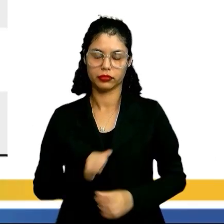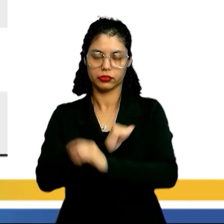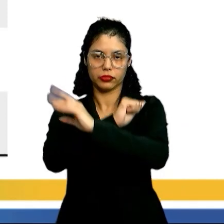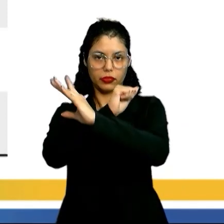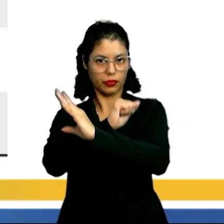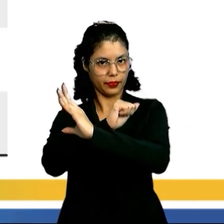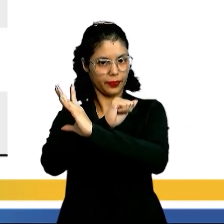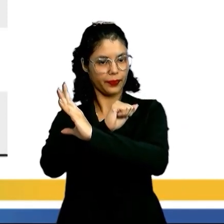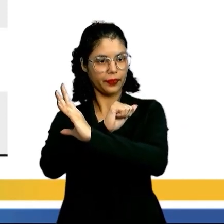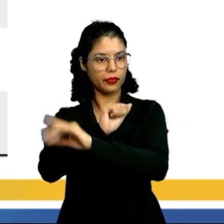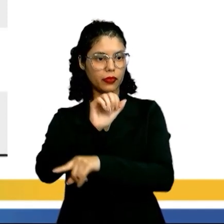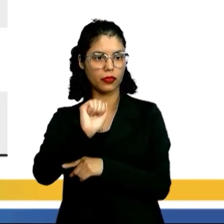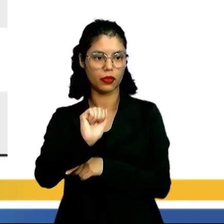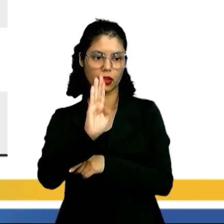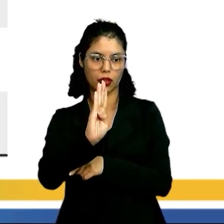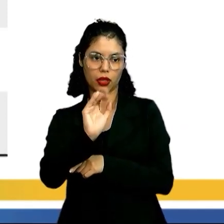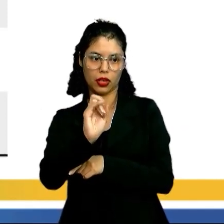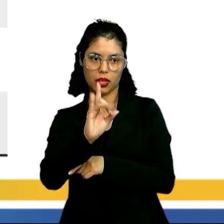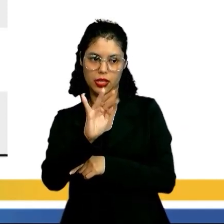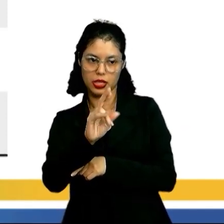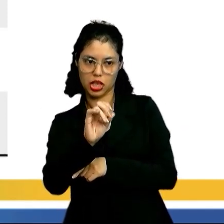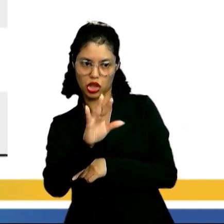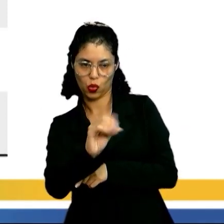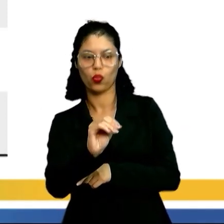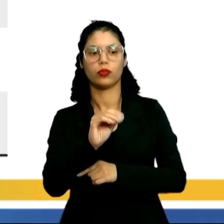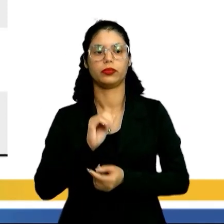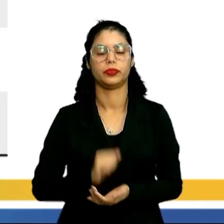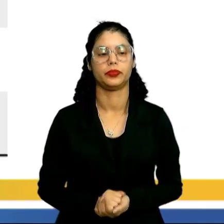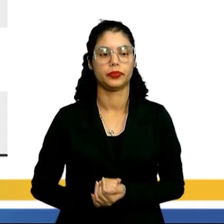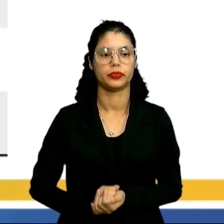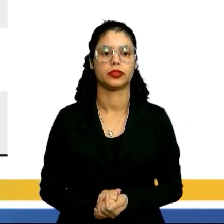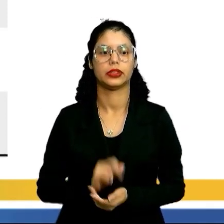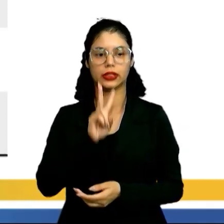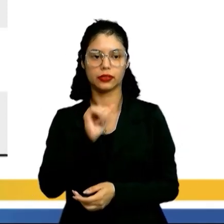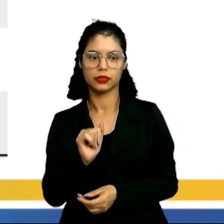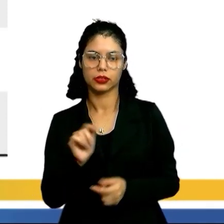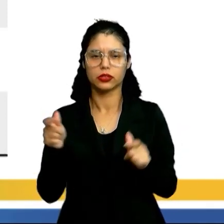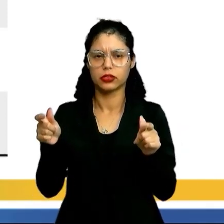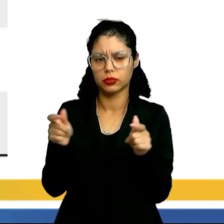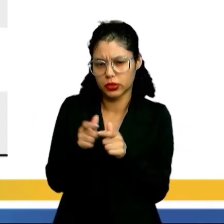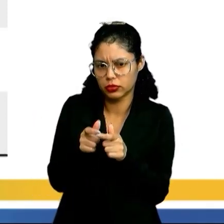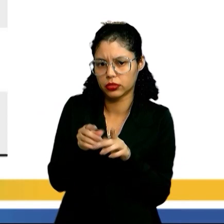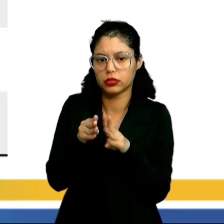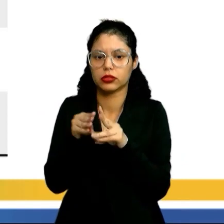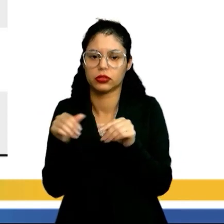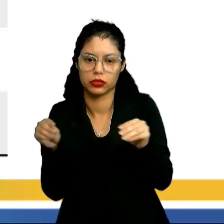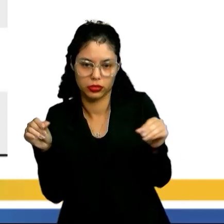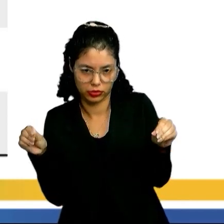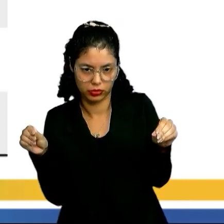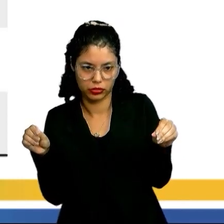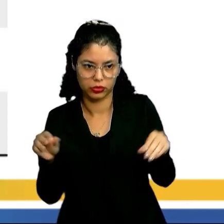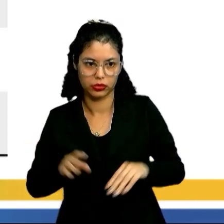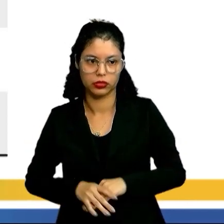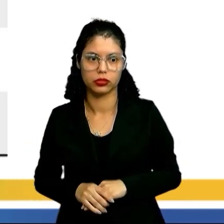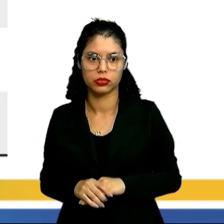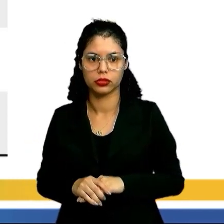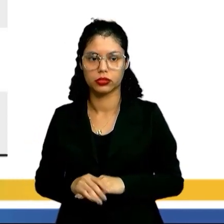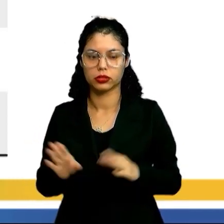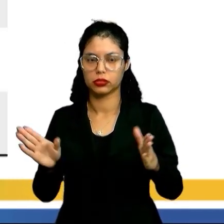E por último, temos o ácido abscísico, que vai inibir a germinação de